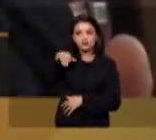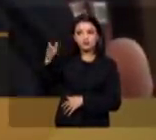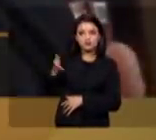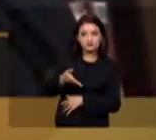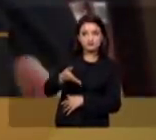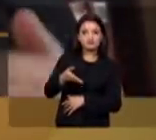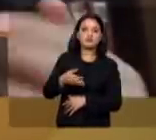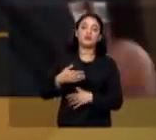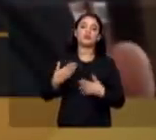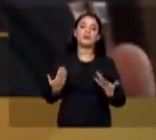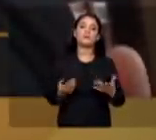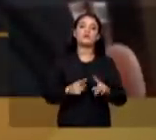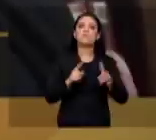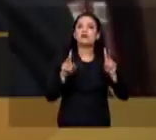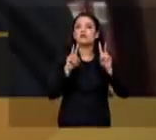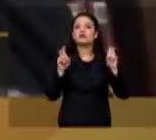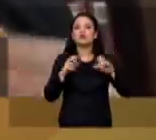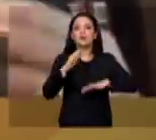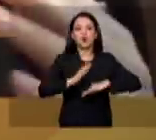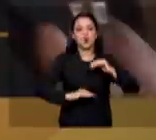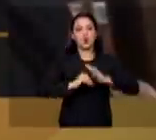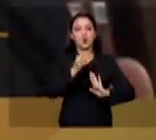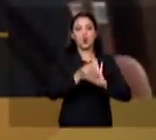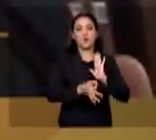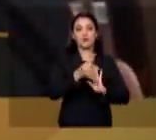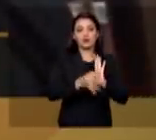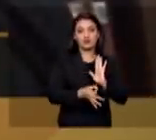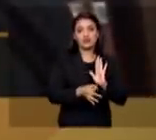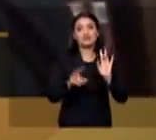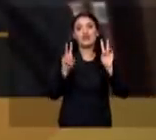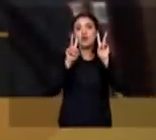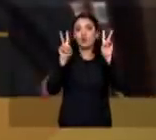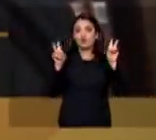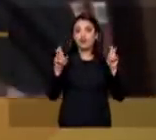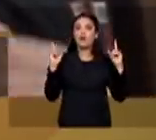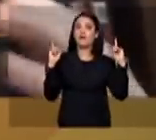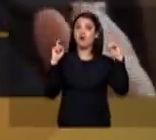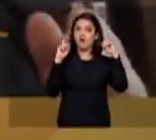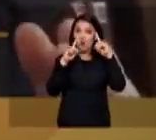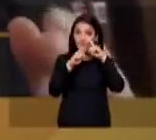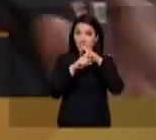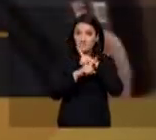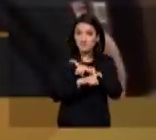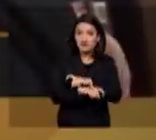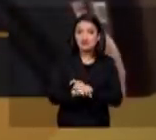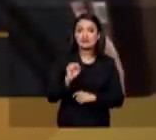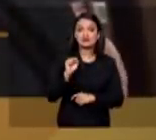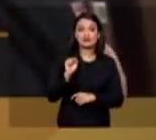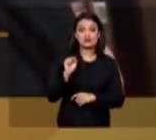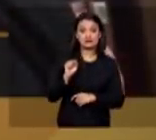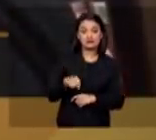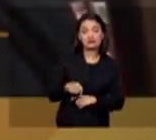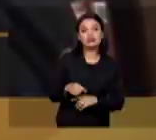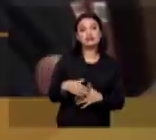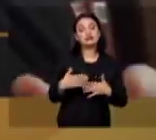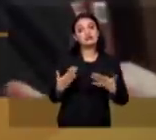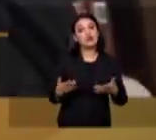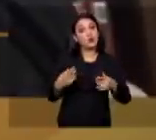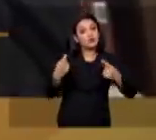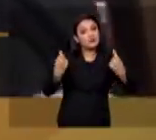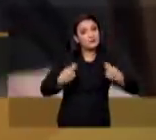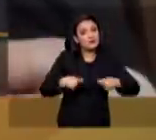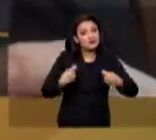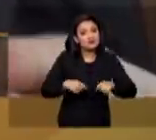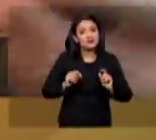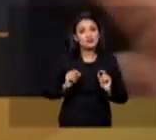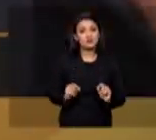realmente matéria de competência é uma matéria extremamente complexa e normalmente ela precisa